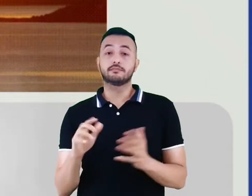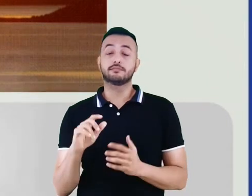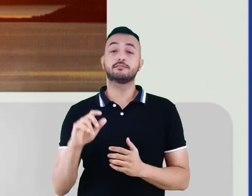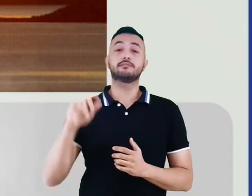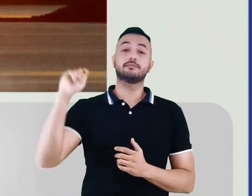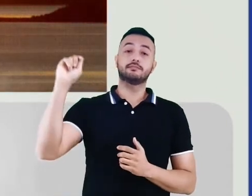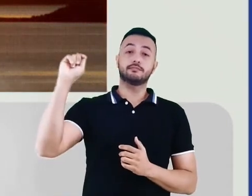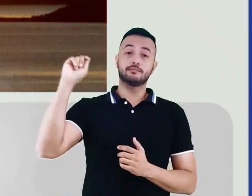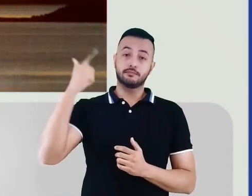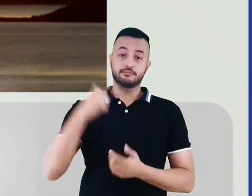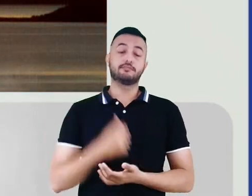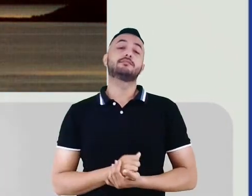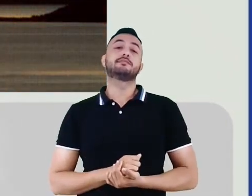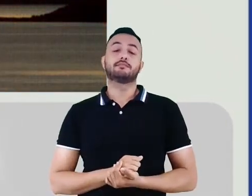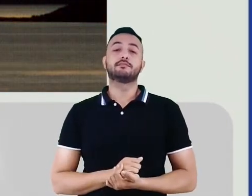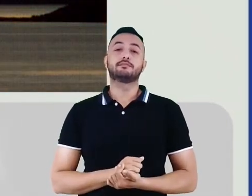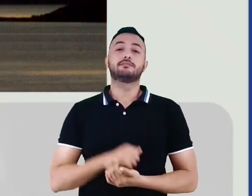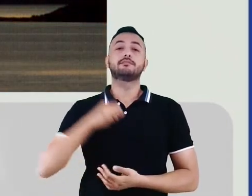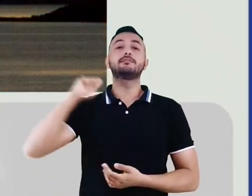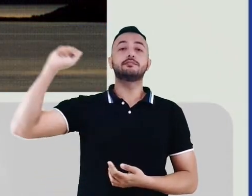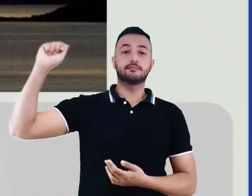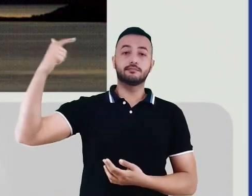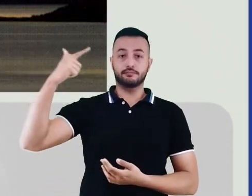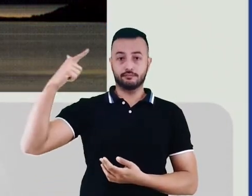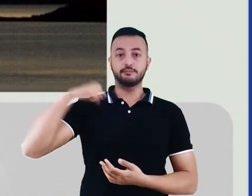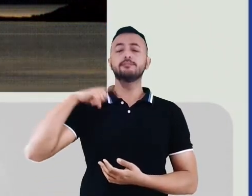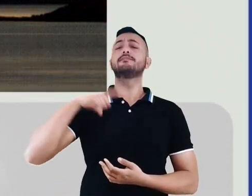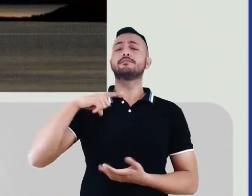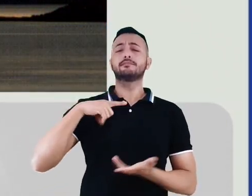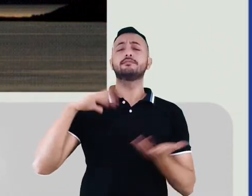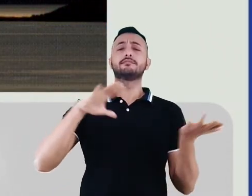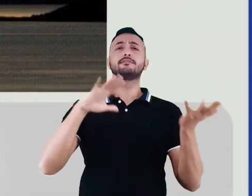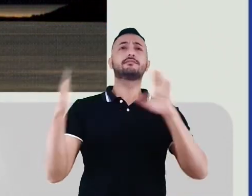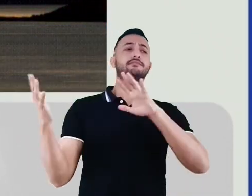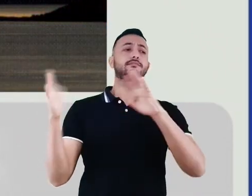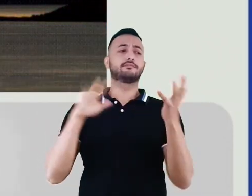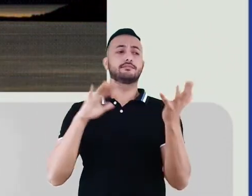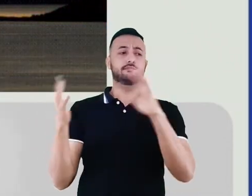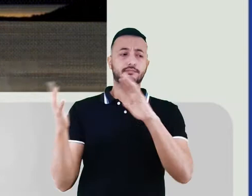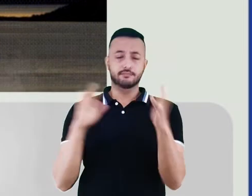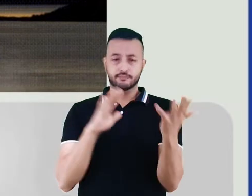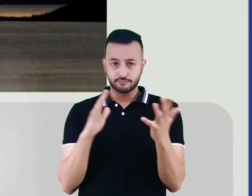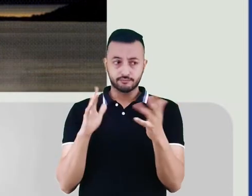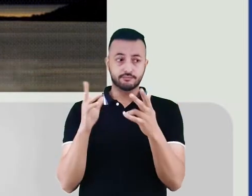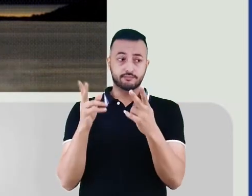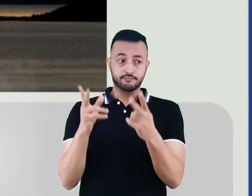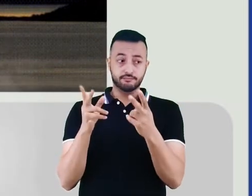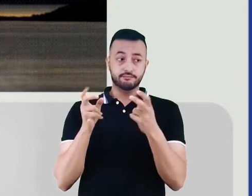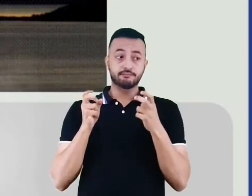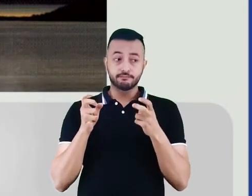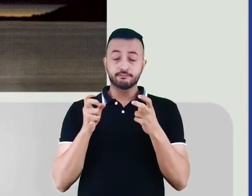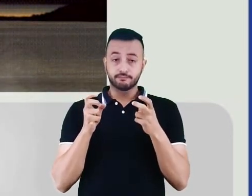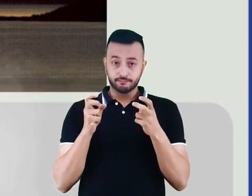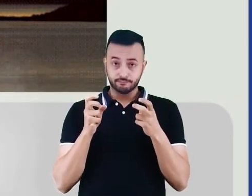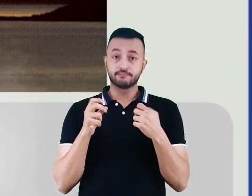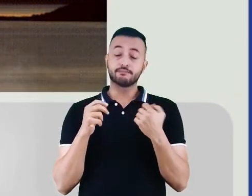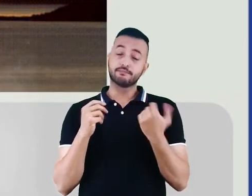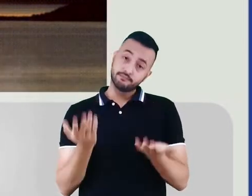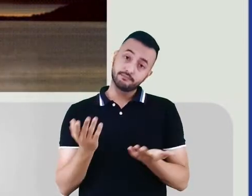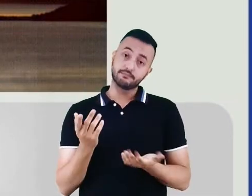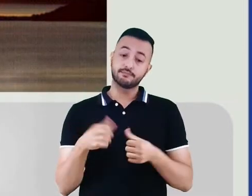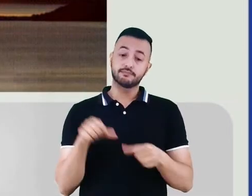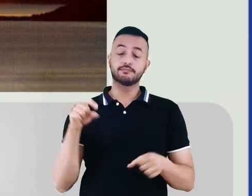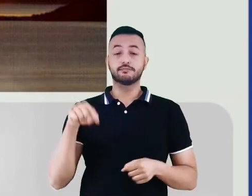Sol. O Sol, ele tem os seus movimentos que são percebidos enquanto